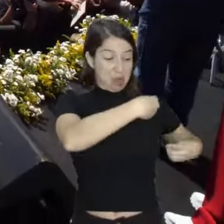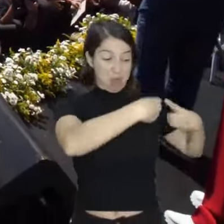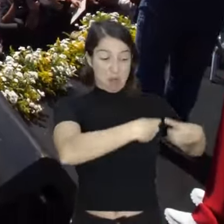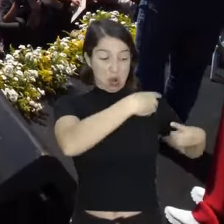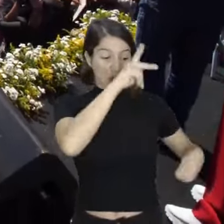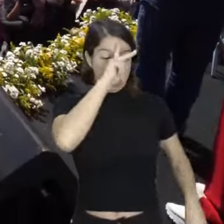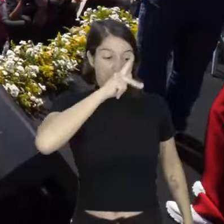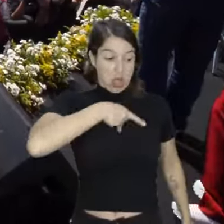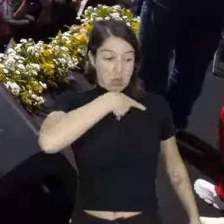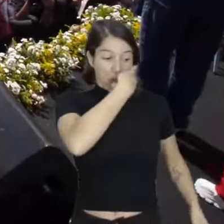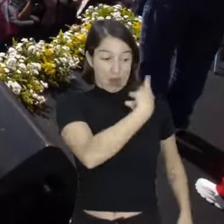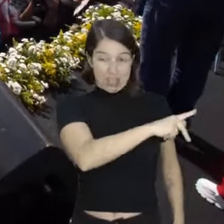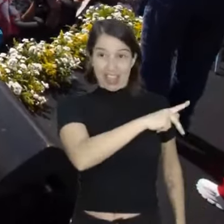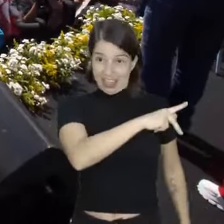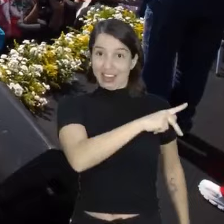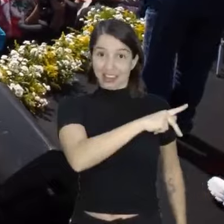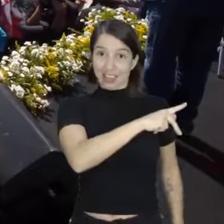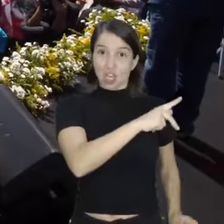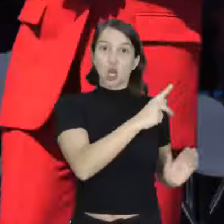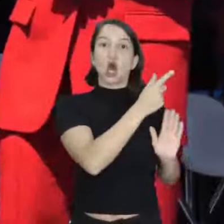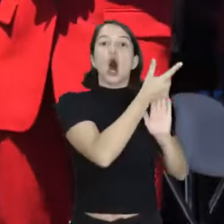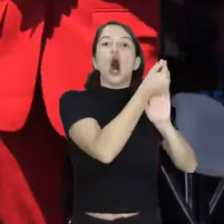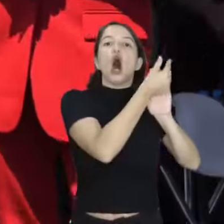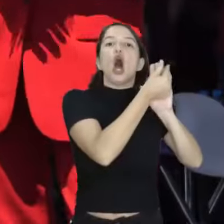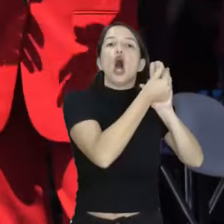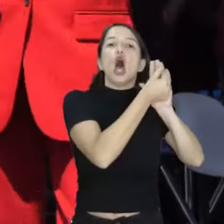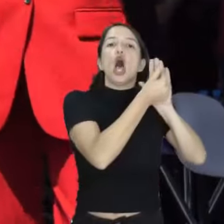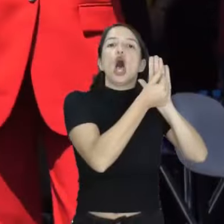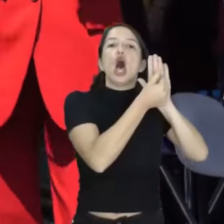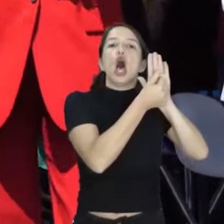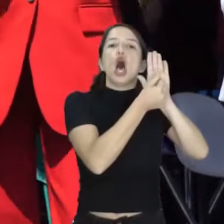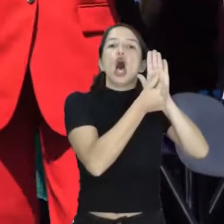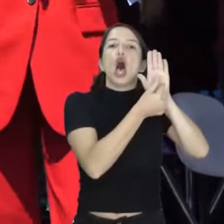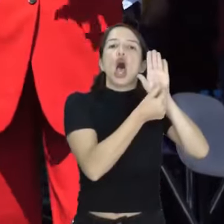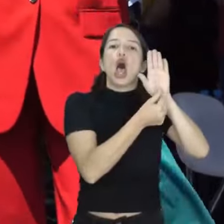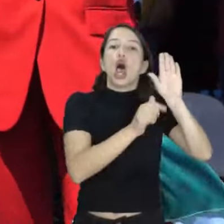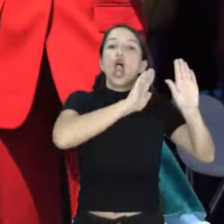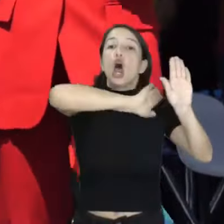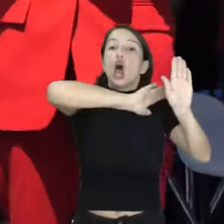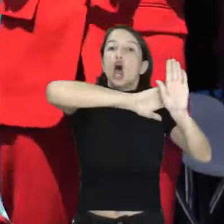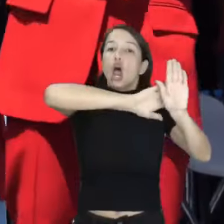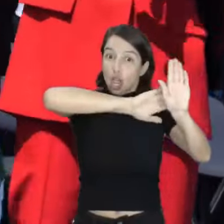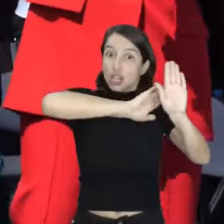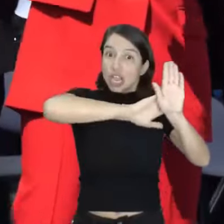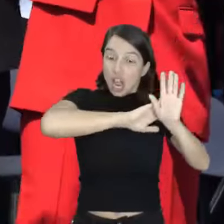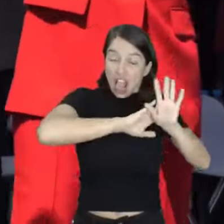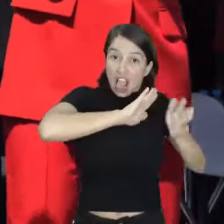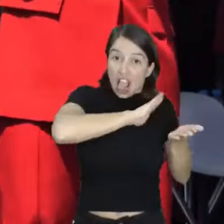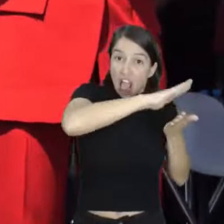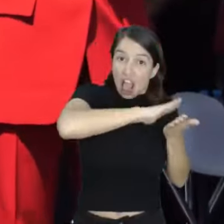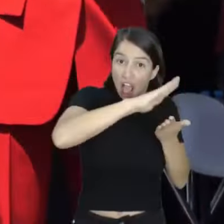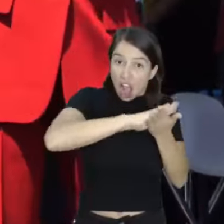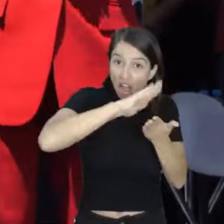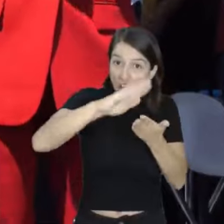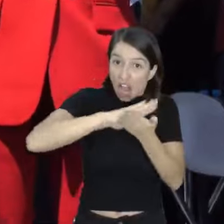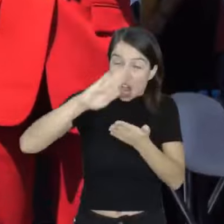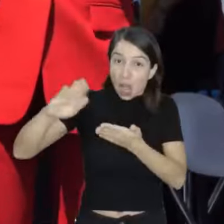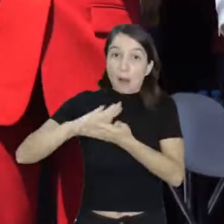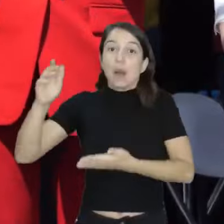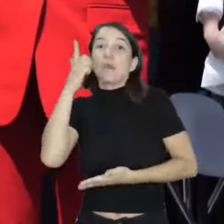orçamento secreto inteiro, ele vai conseguir juntar a quantidade de gente que tem hoje aqui